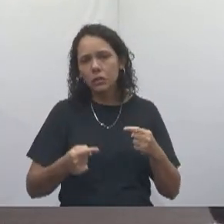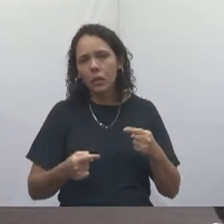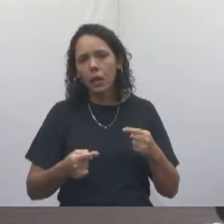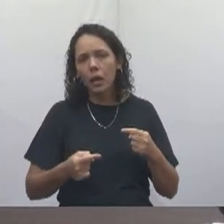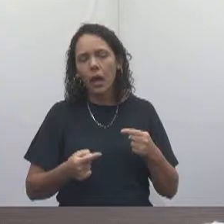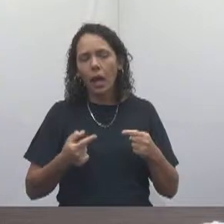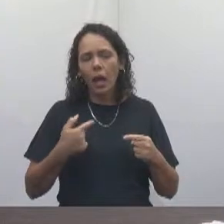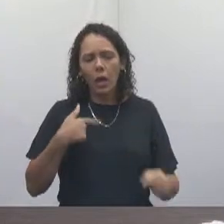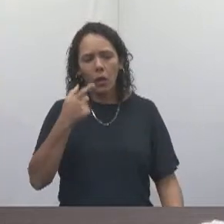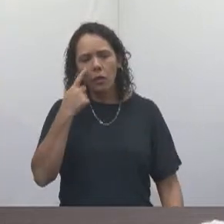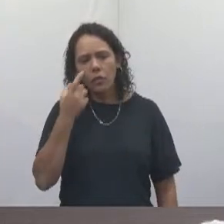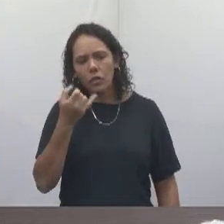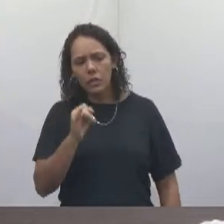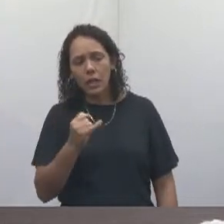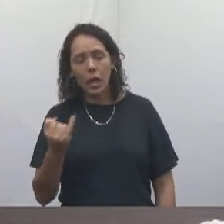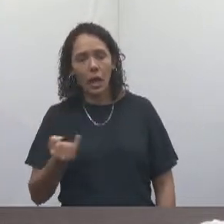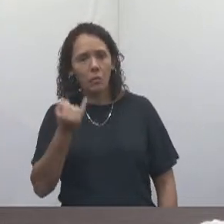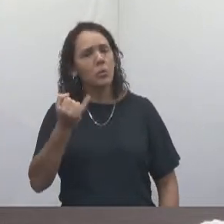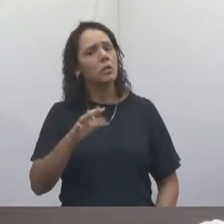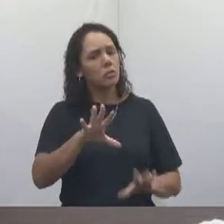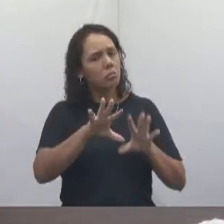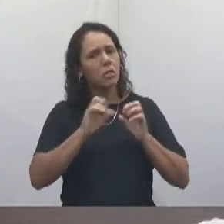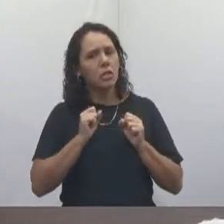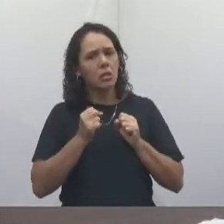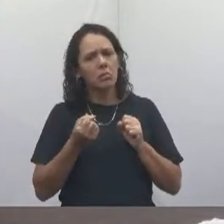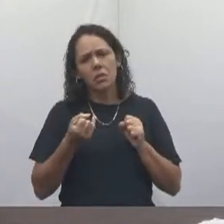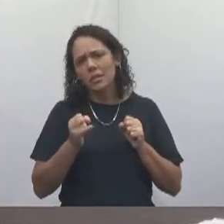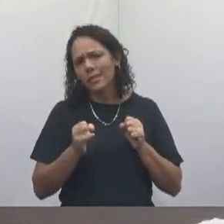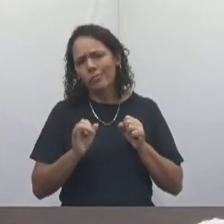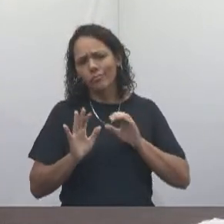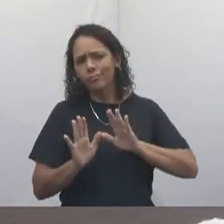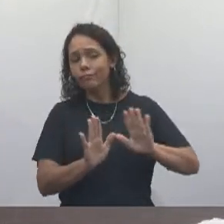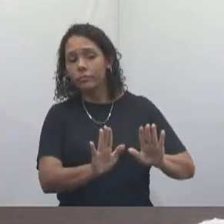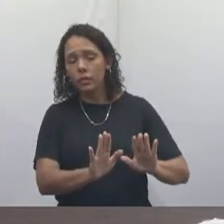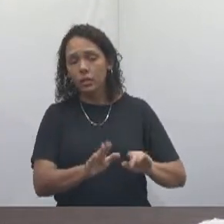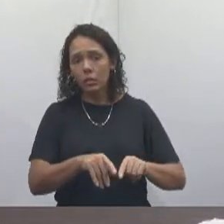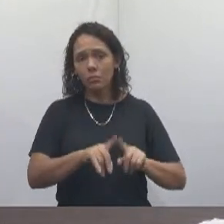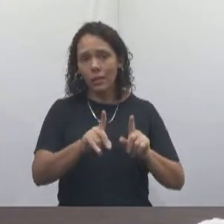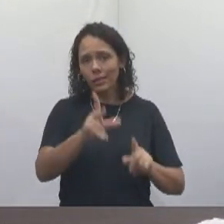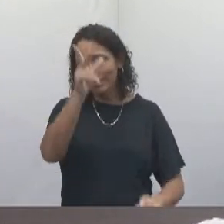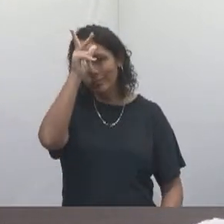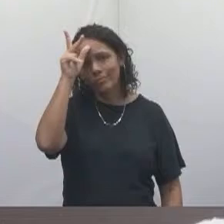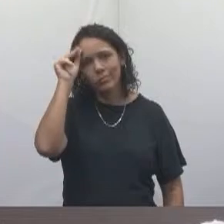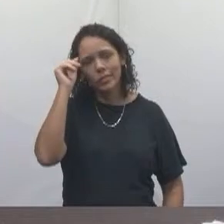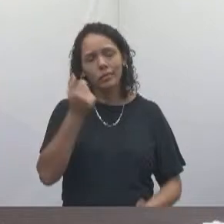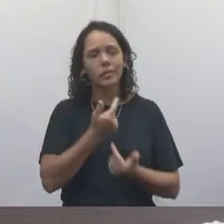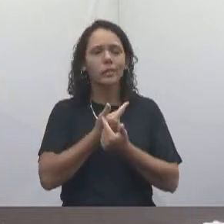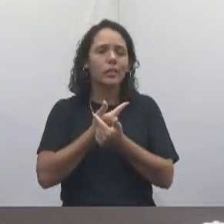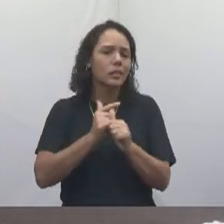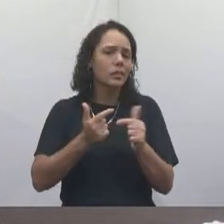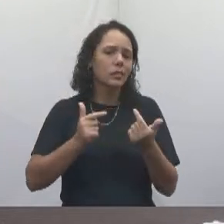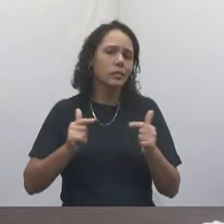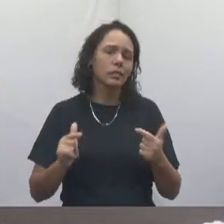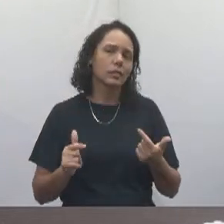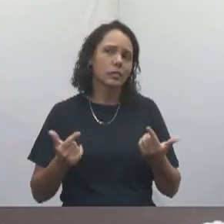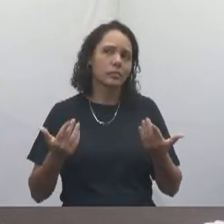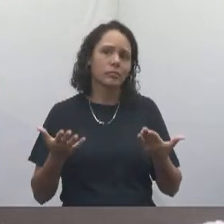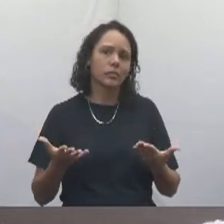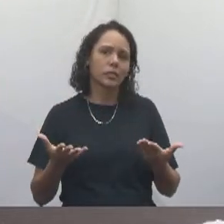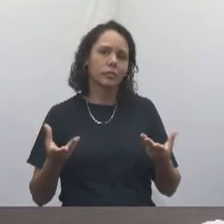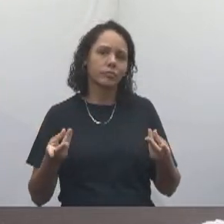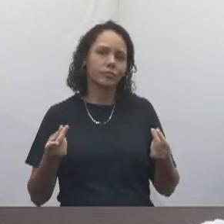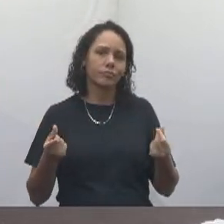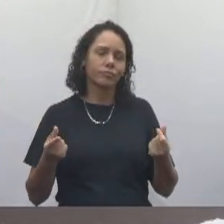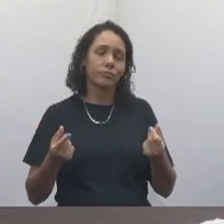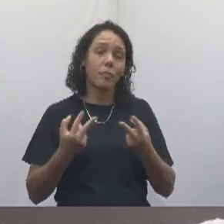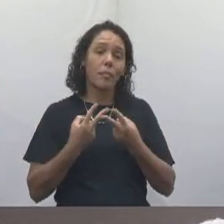fato importante para mim, né, e o que de fato não é. Mas o prefeito não tem, vamos lá,